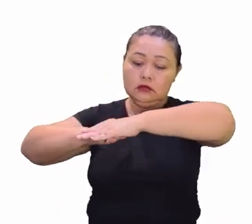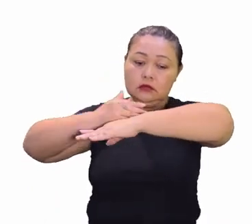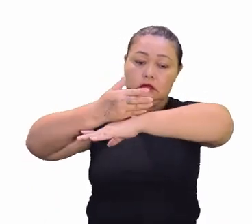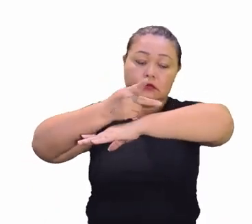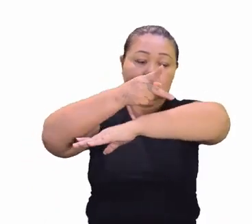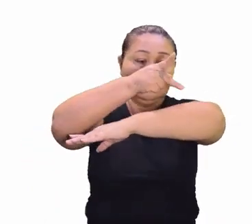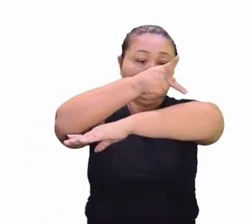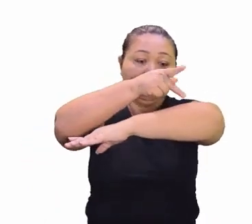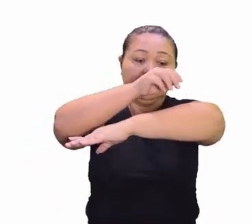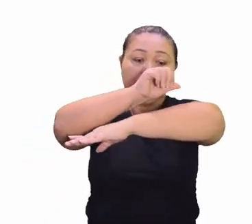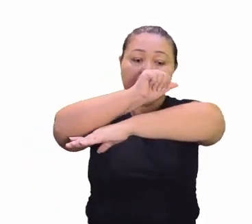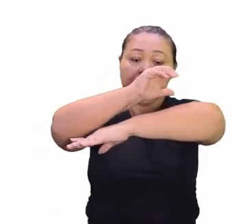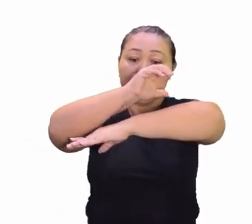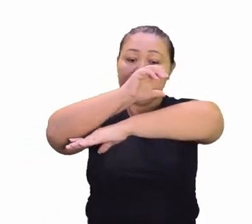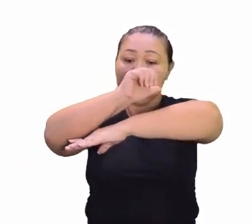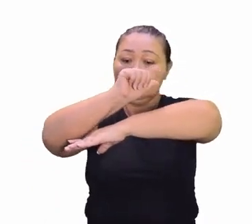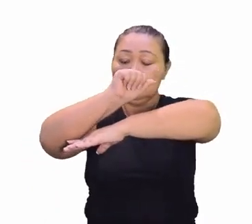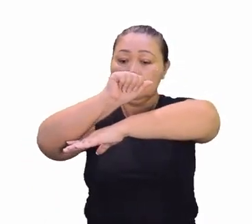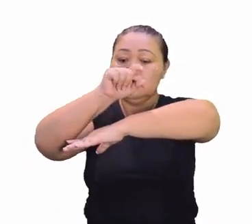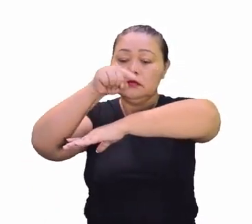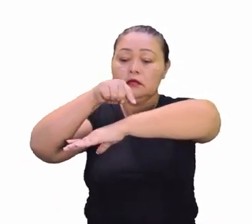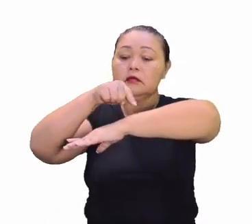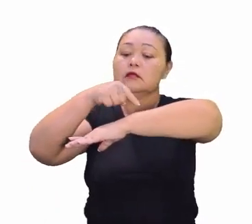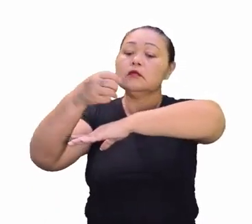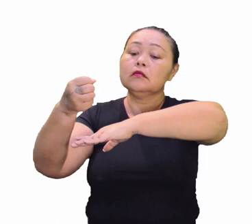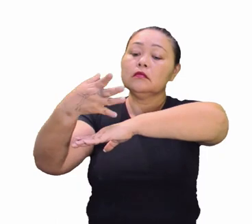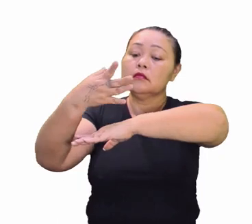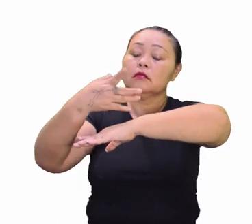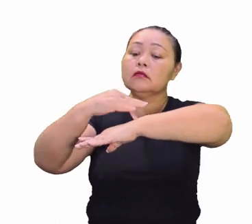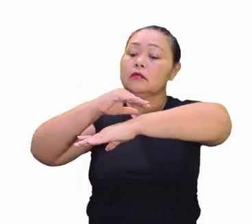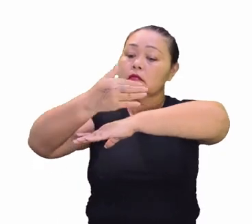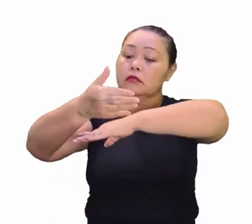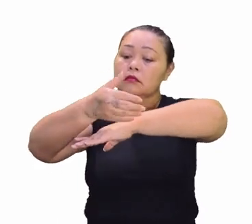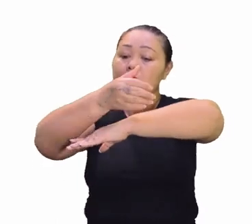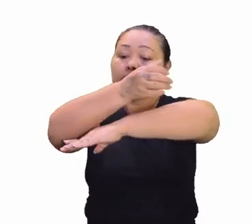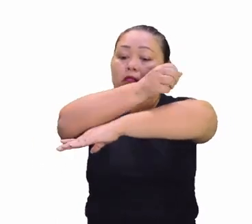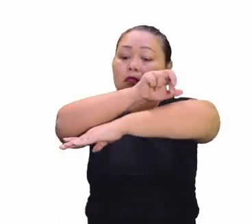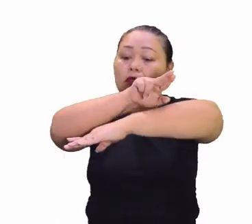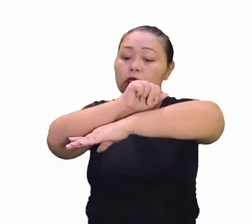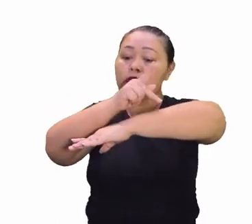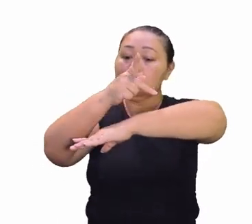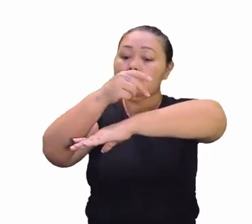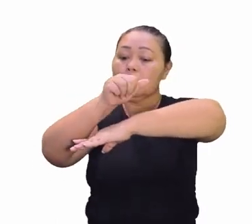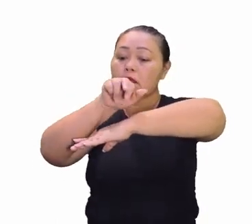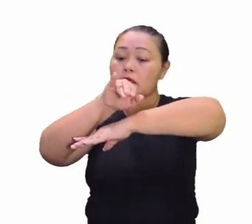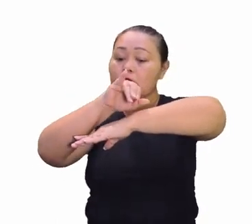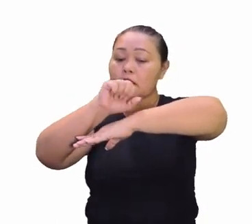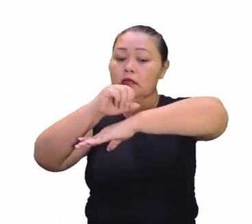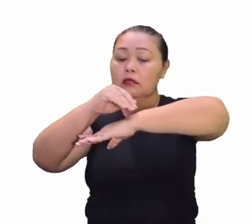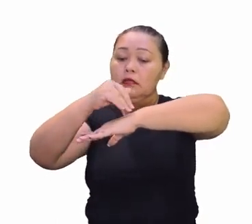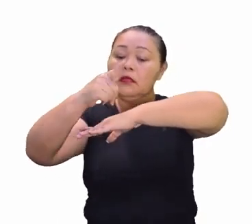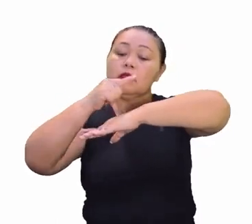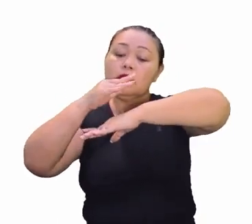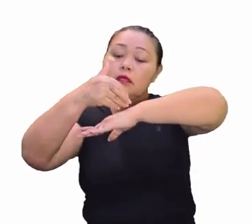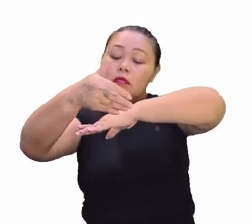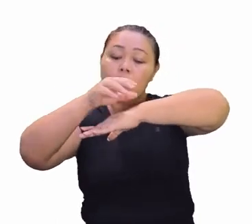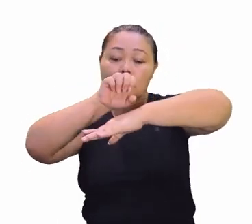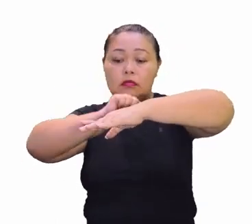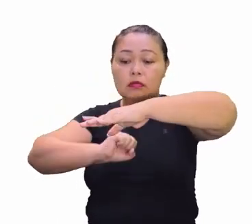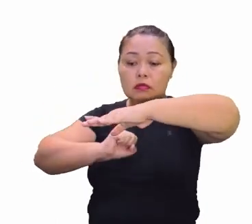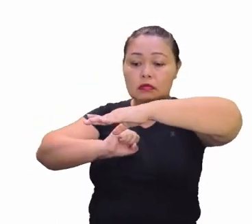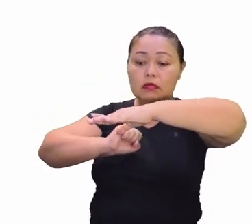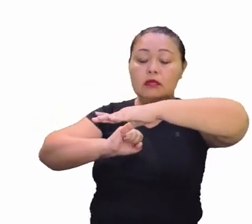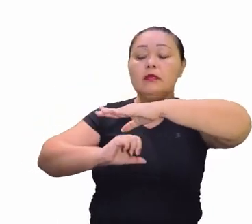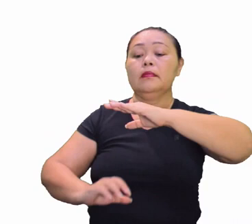o Pacás Novos. Muito bem. E a Serra dos Parecis. Exatamente. Divide as águas indo para o norte e indo